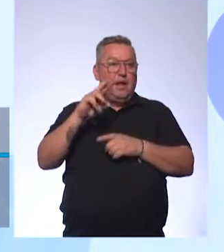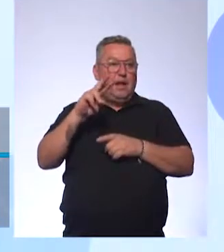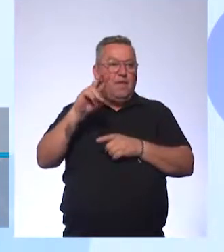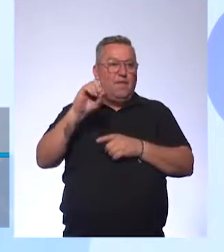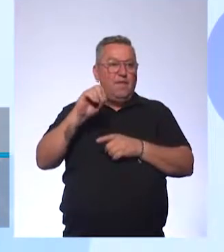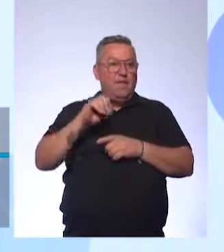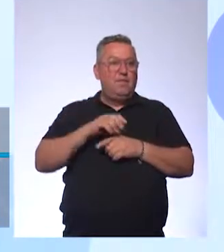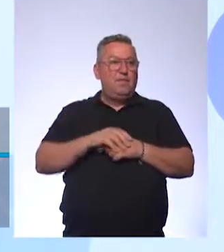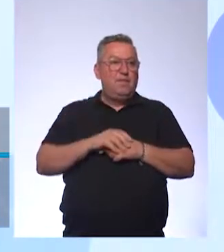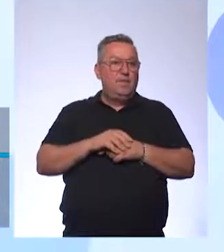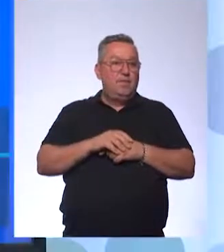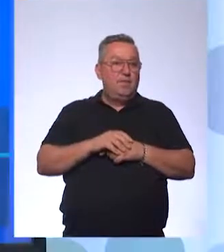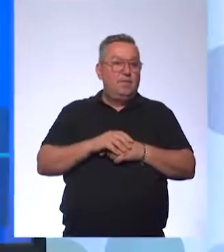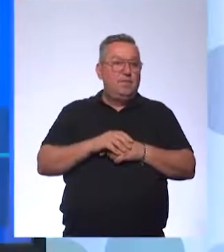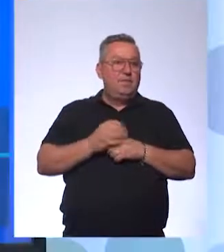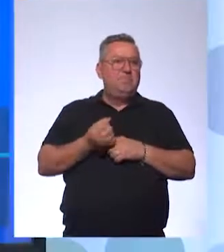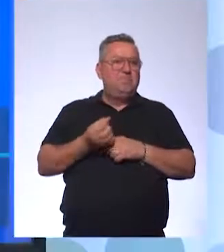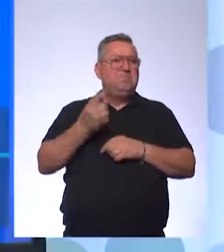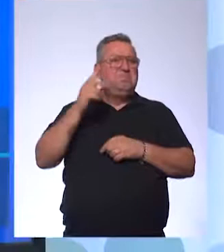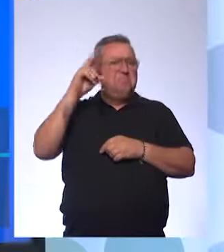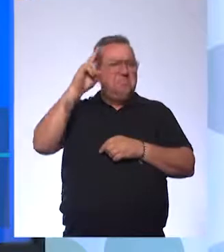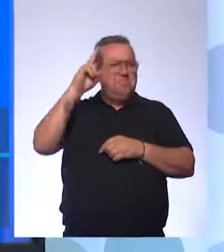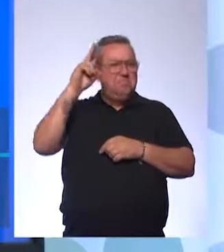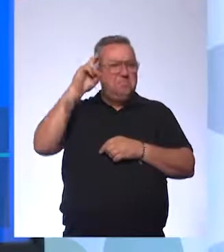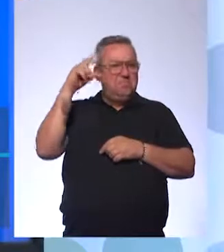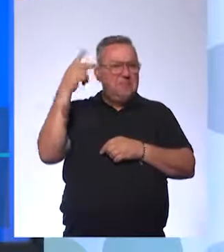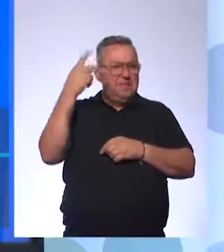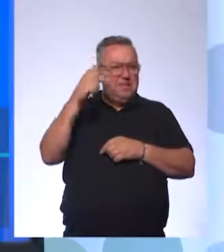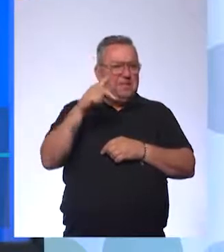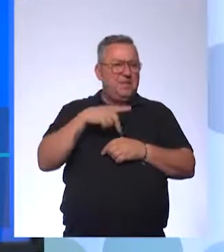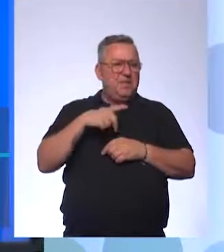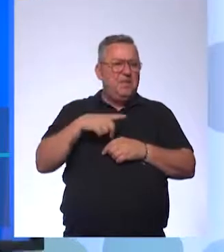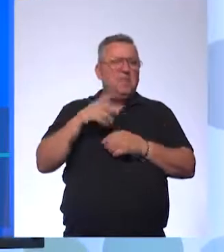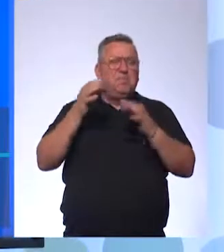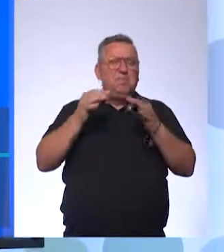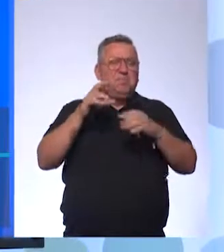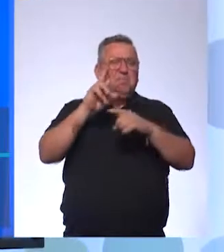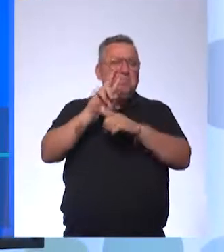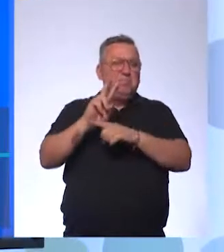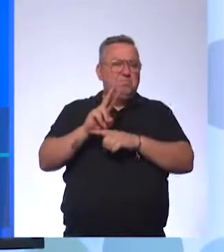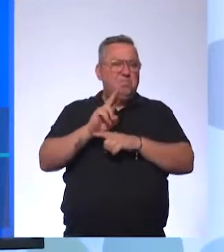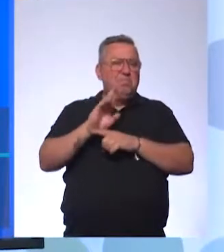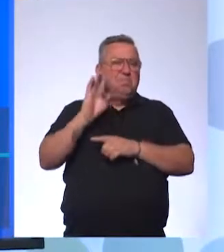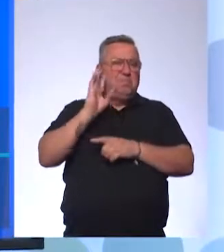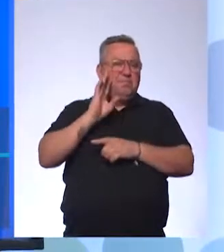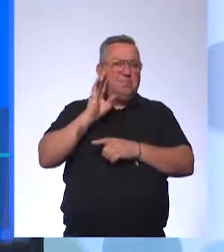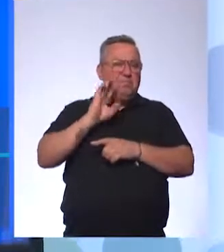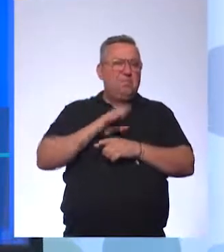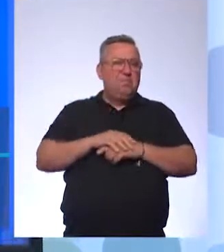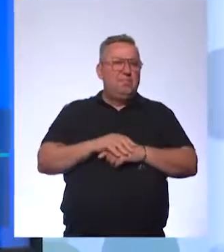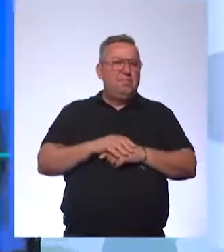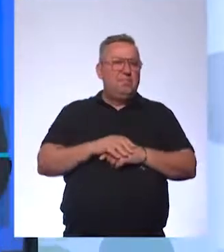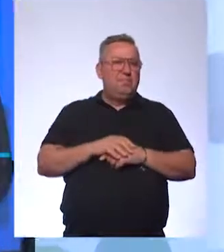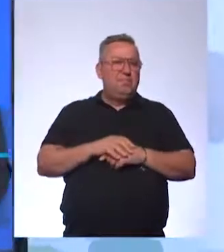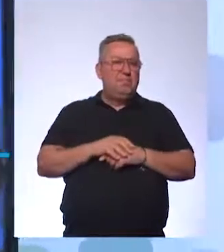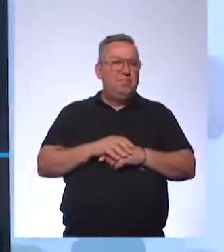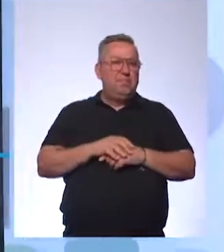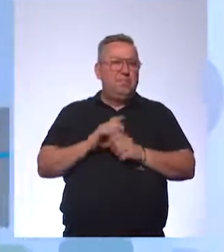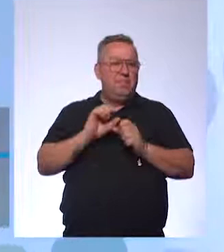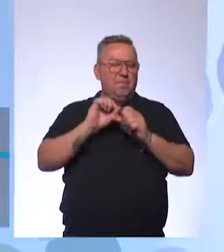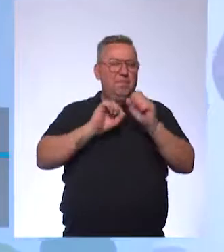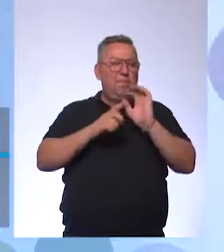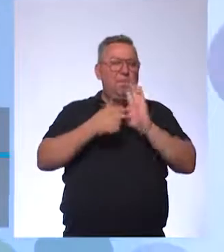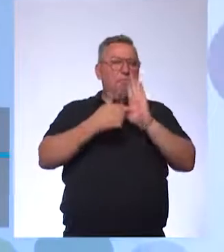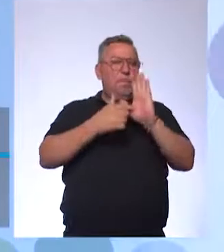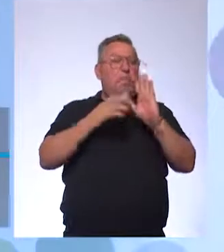nas aulas. E é fonte histórica mesmo, deve ser preservado. Olha que legal, bem legal. Eu já fiz exposição